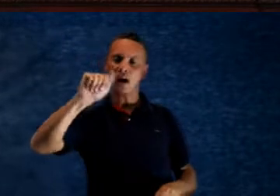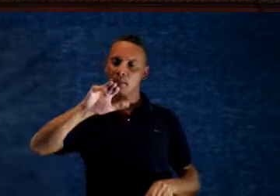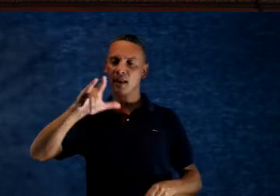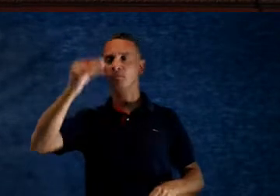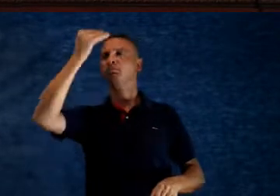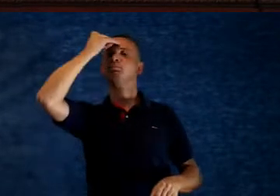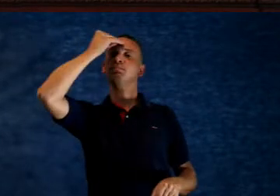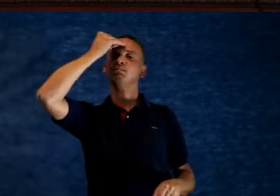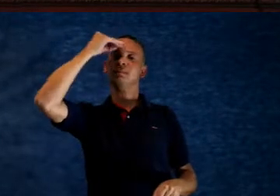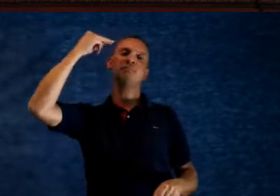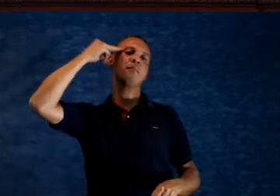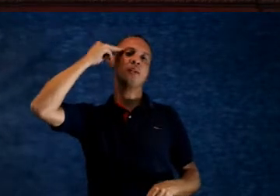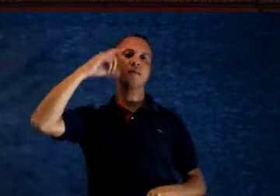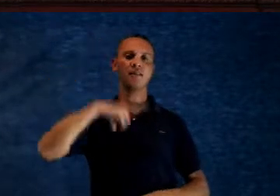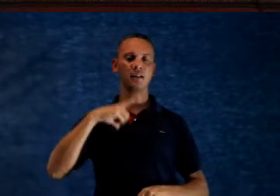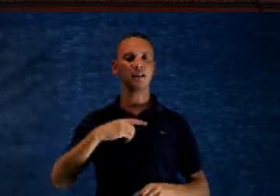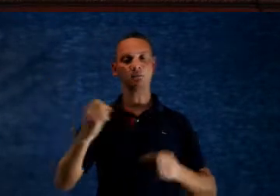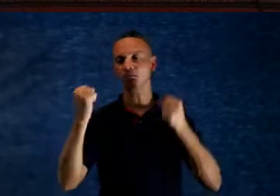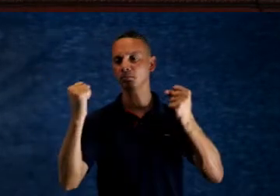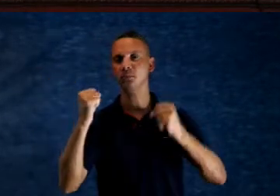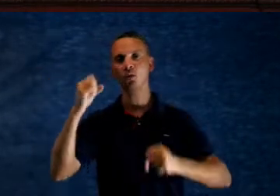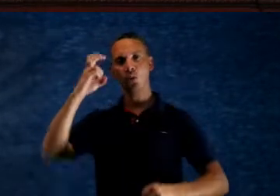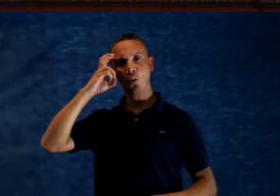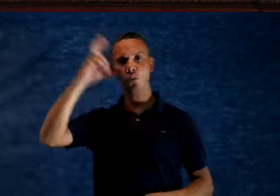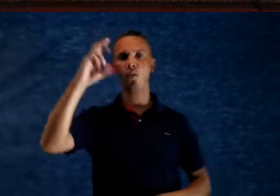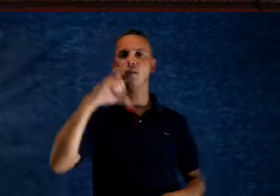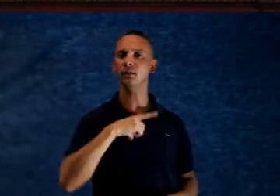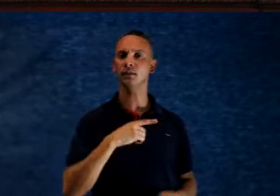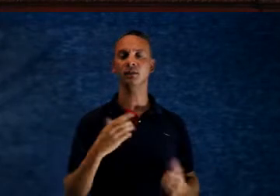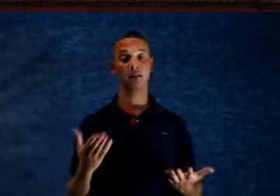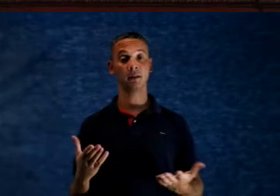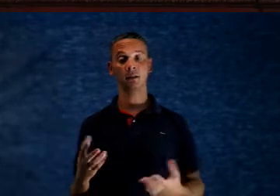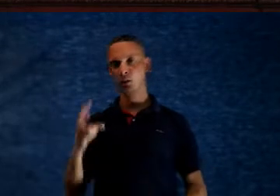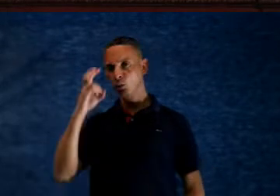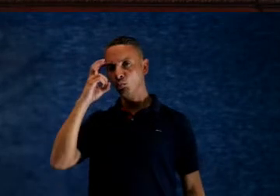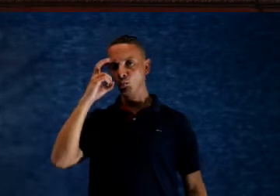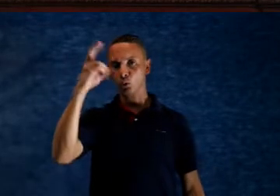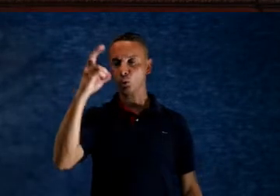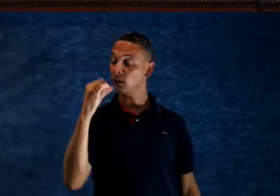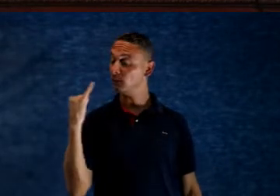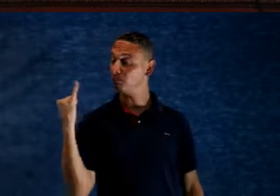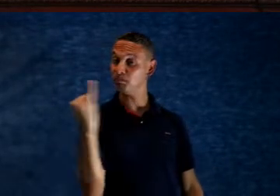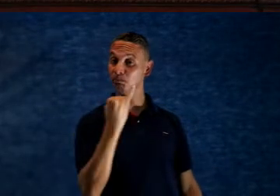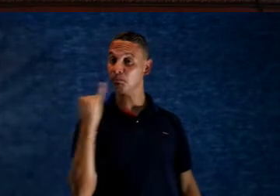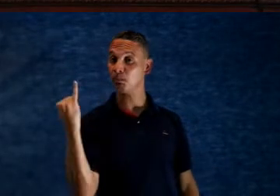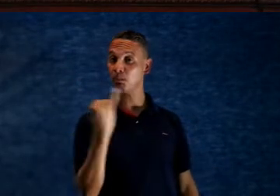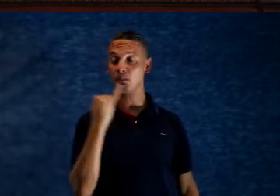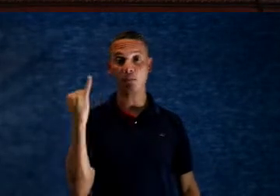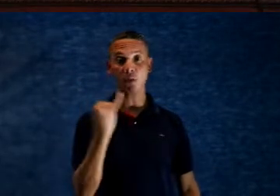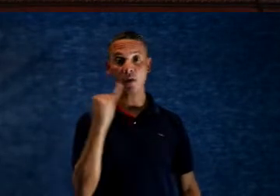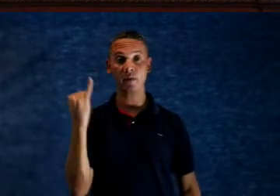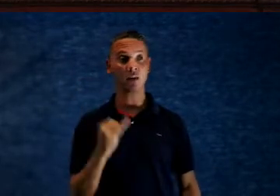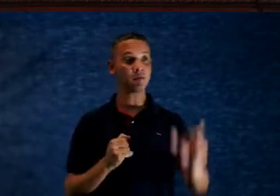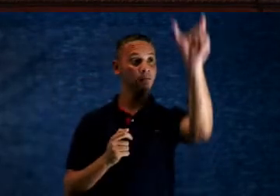que celebrar o vigor da cultura. A cultura é um elemento indispensável para a formação